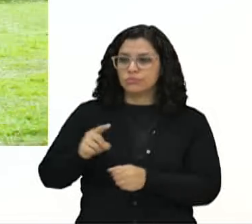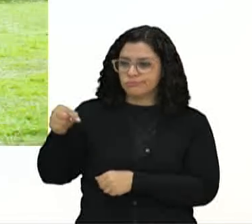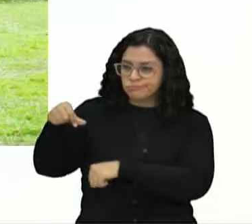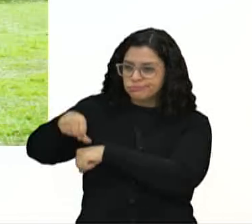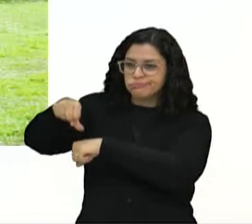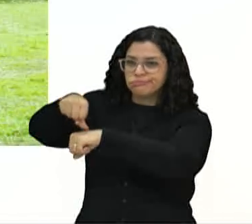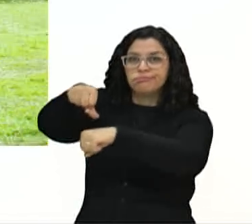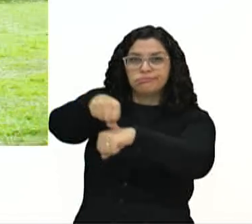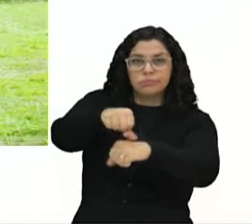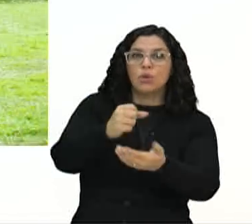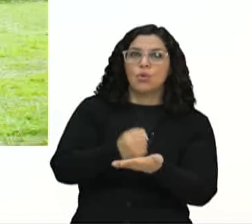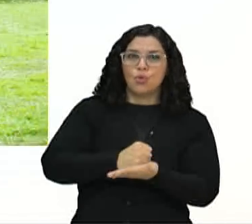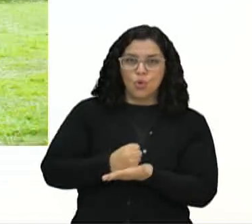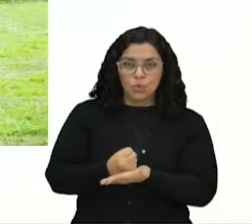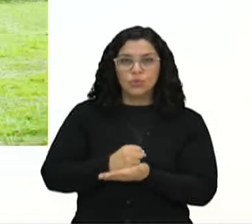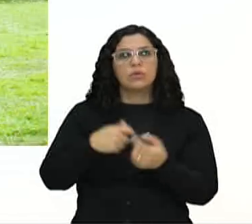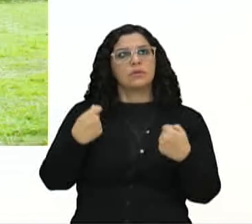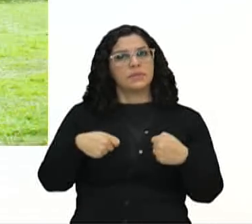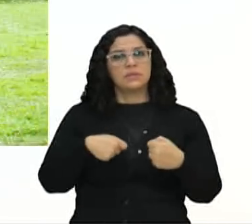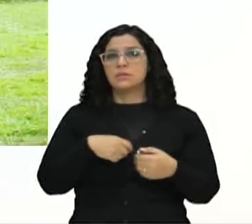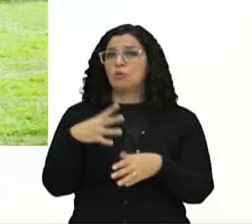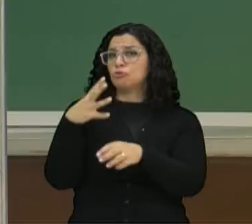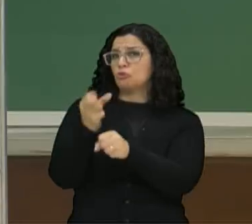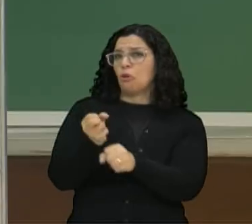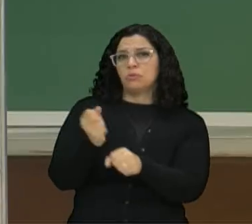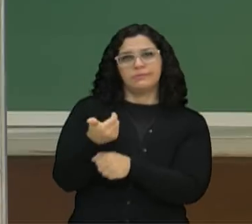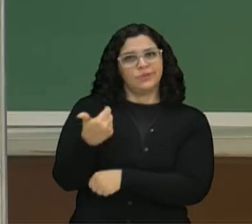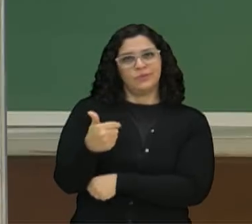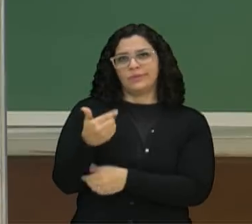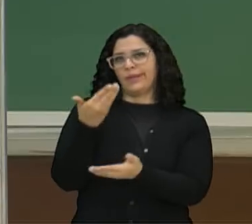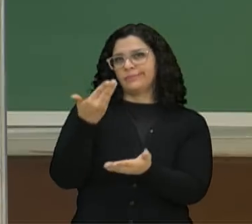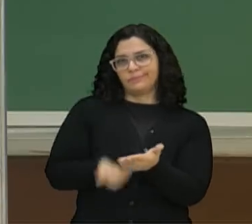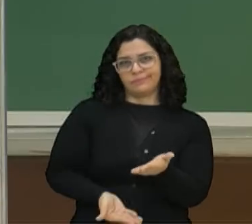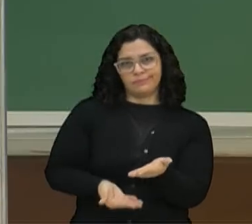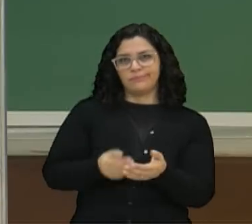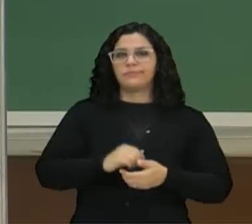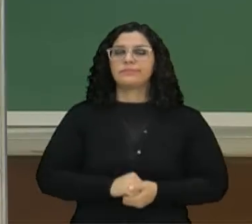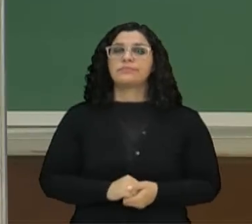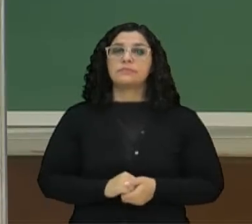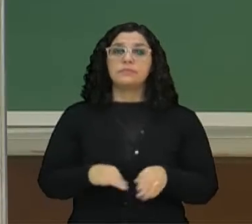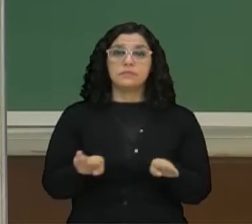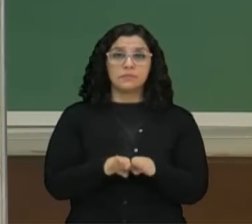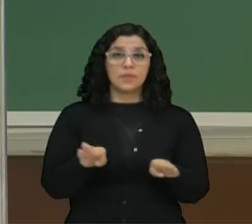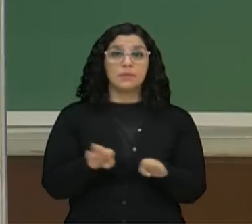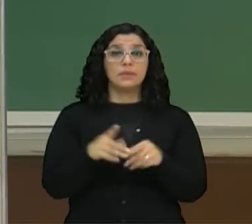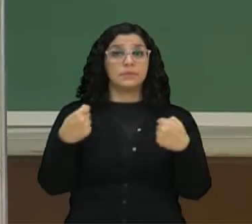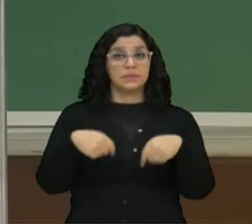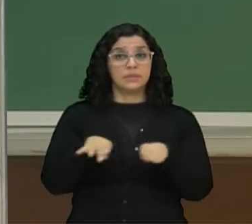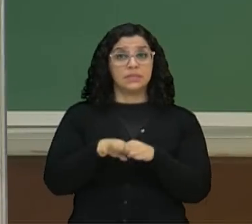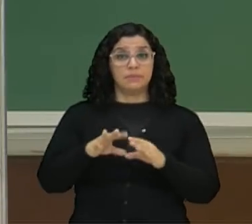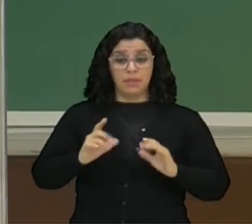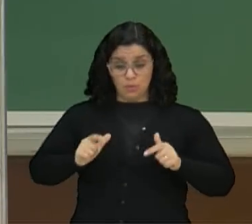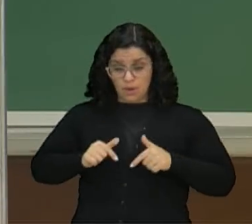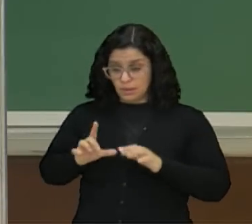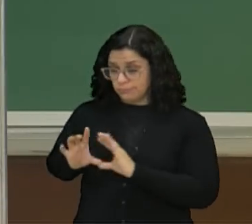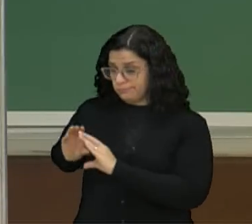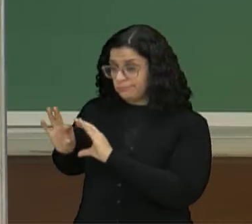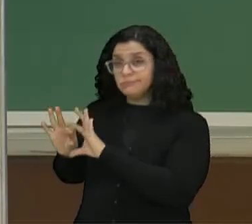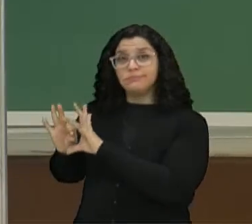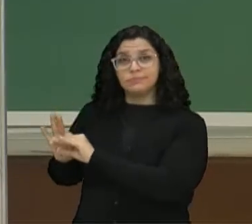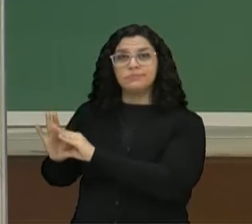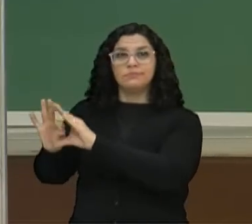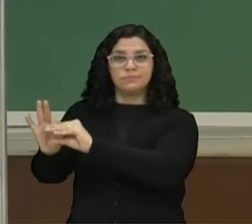o controle, ele não pontua, né? Não é considerado válido, né? Então, marcar corretamente o cartão de controle